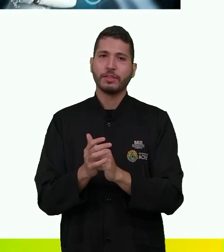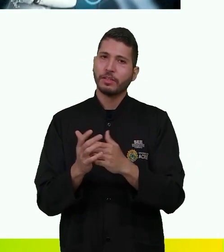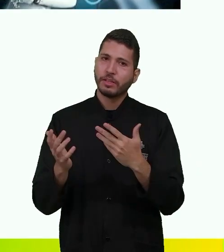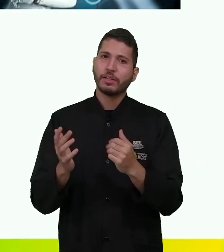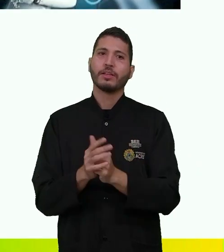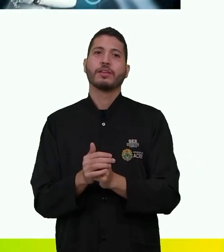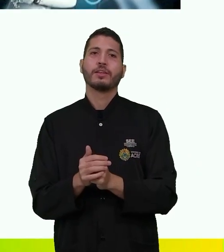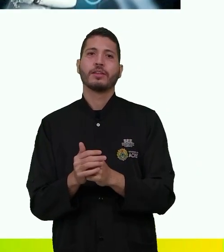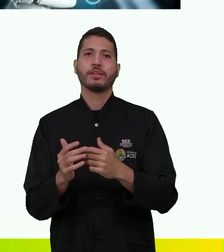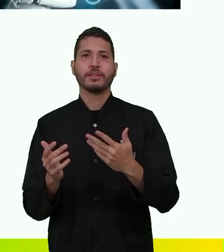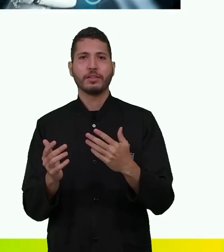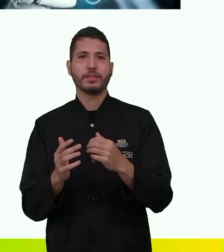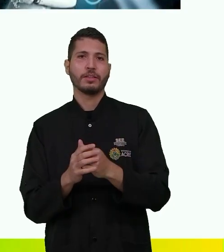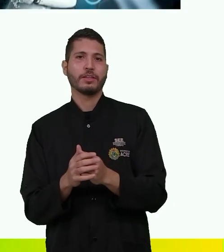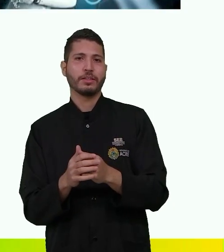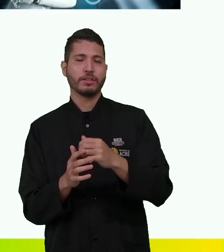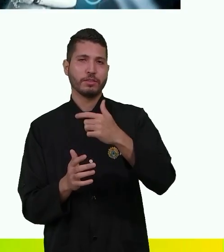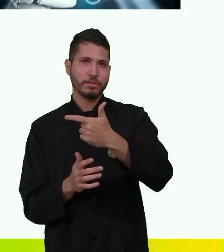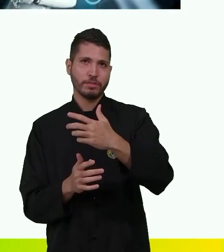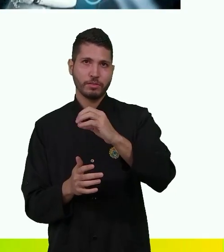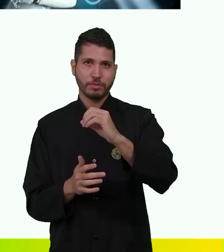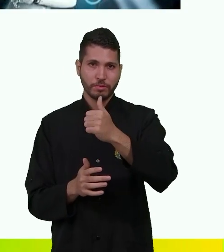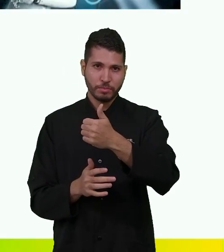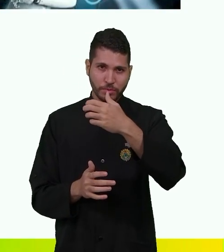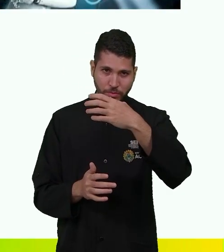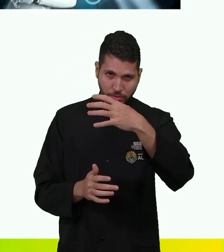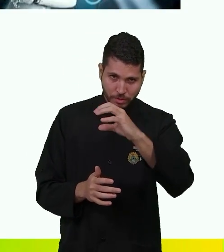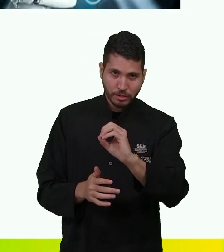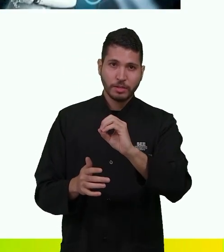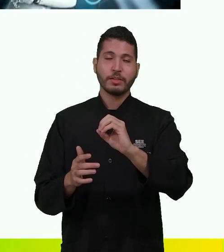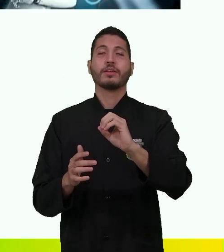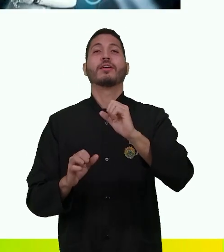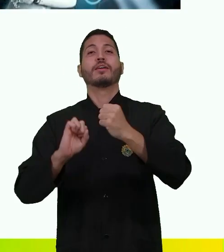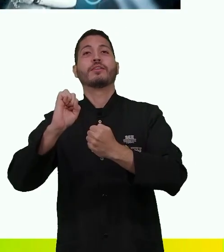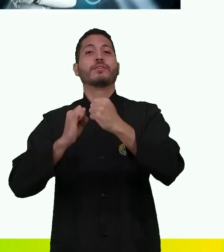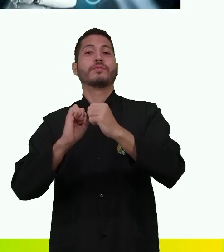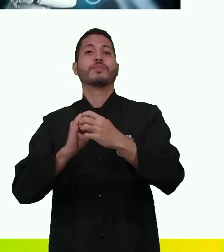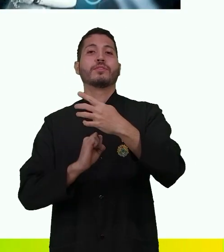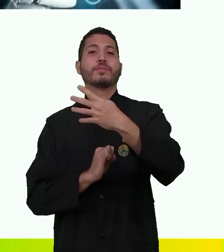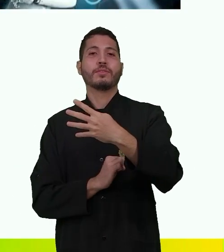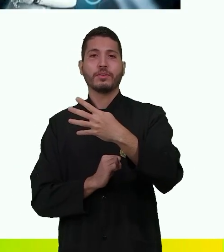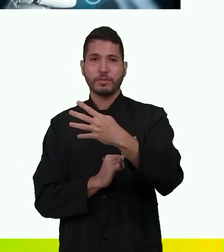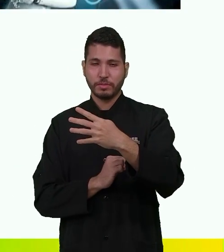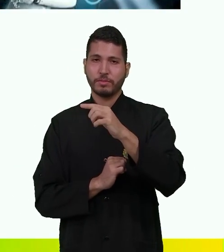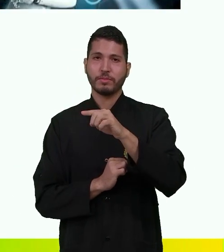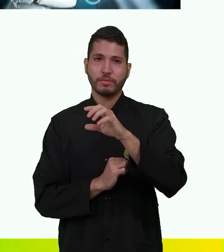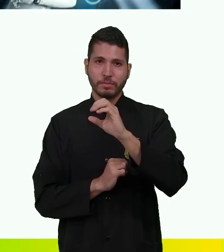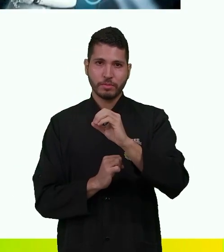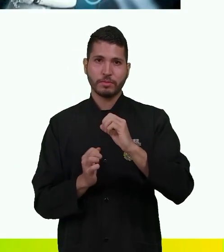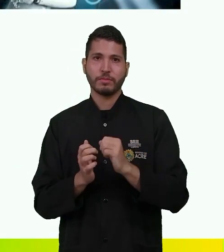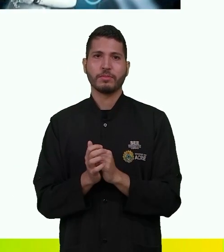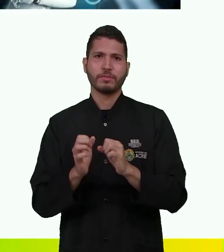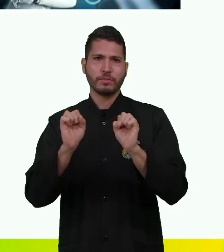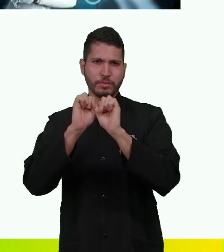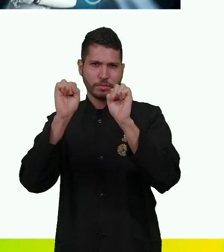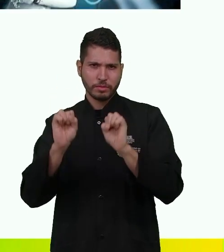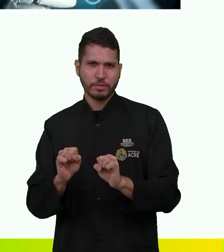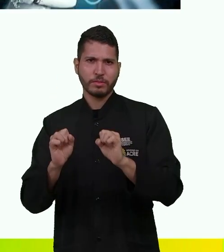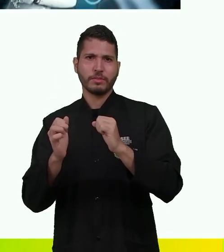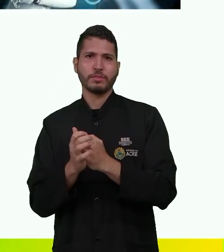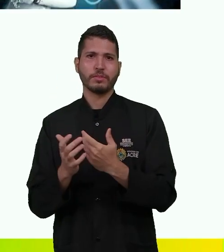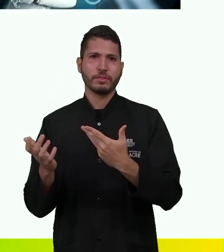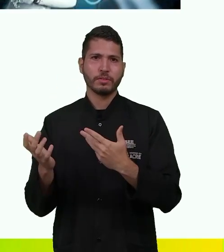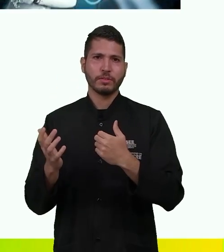2010, a indústria 4.0, ou a quarta Revolução Industrial, com sistemas cibernéticos, redes de